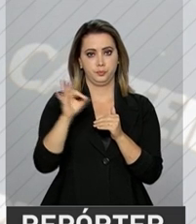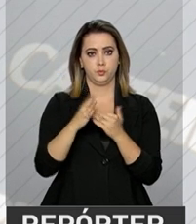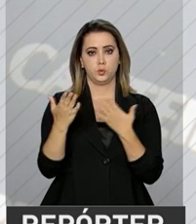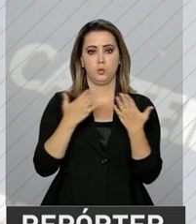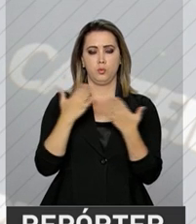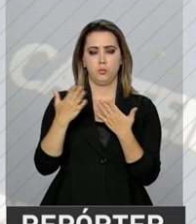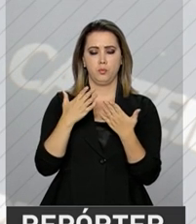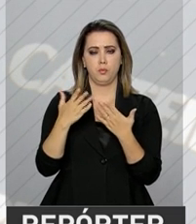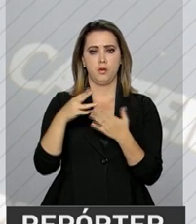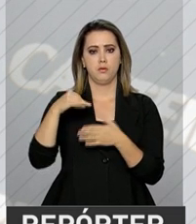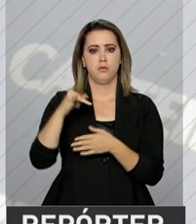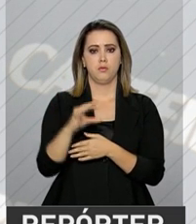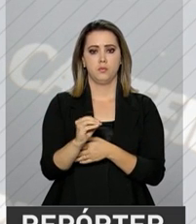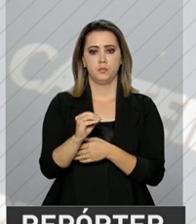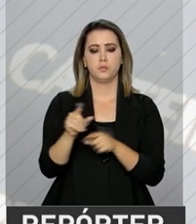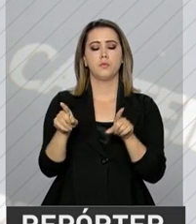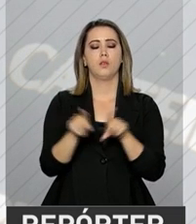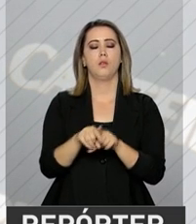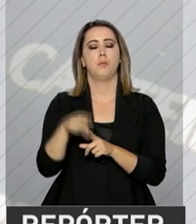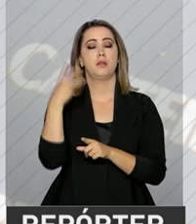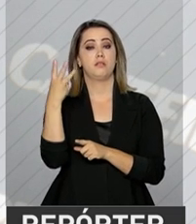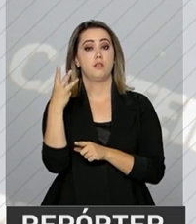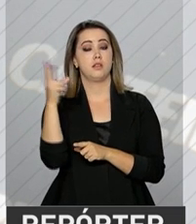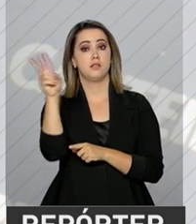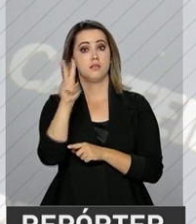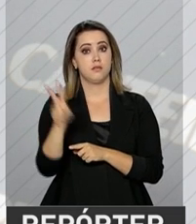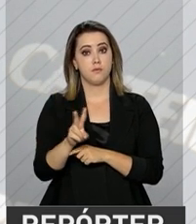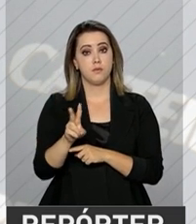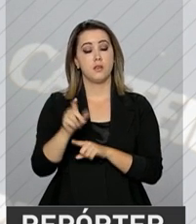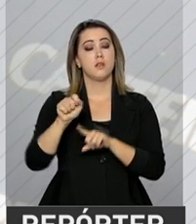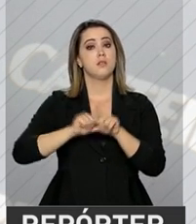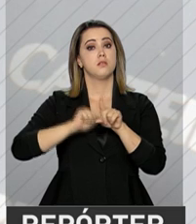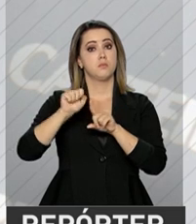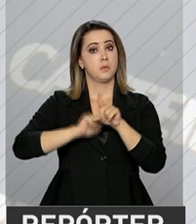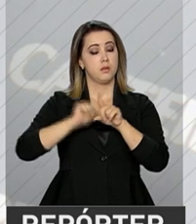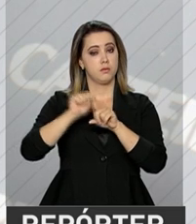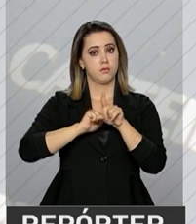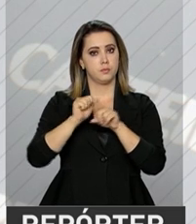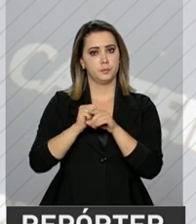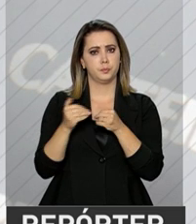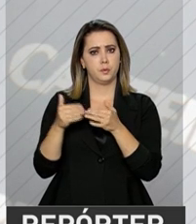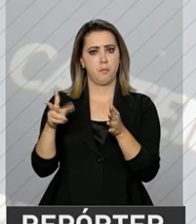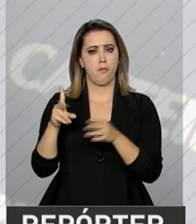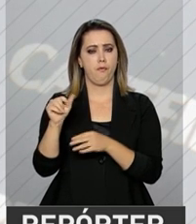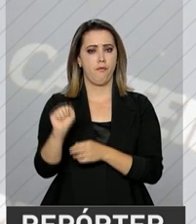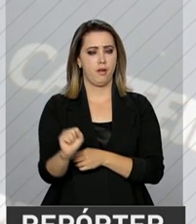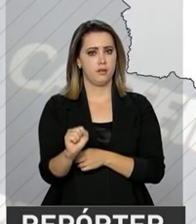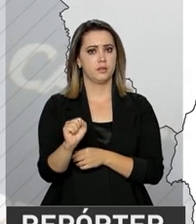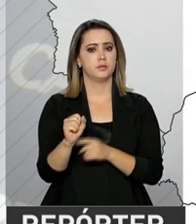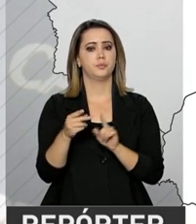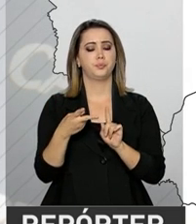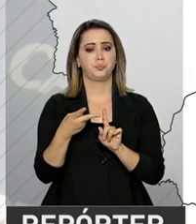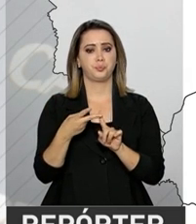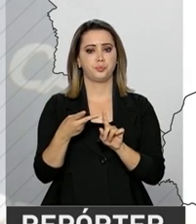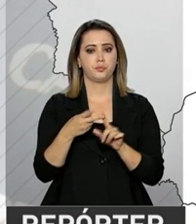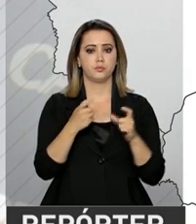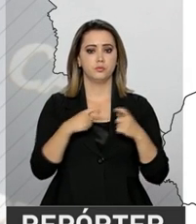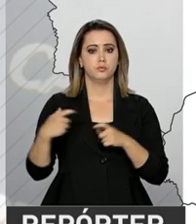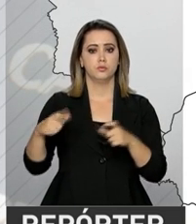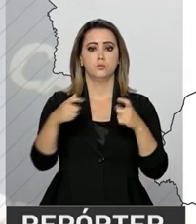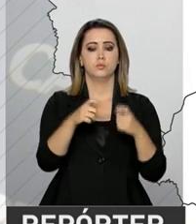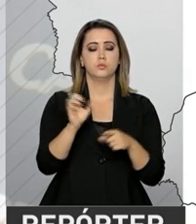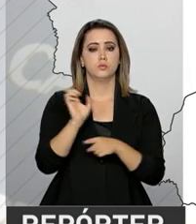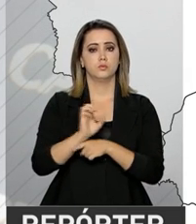de Maio também foi o terceiro mês seguido de abertura de vagas no país em termos de regiões e